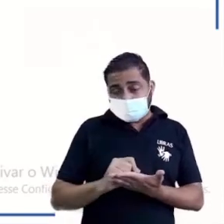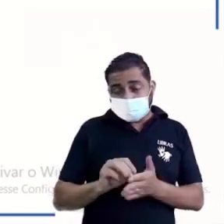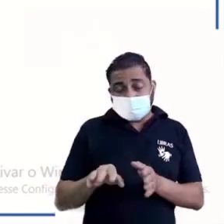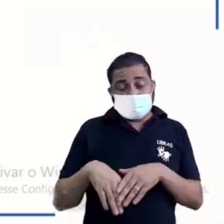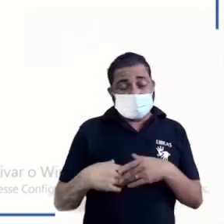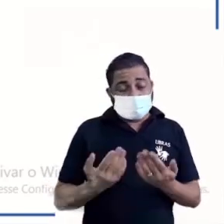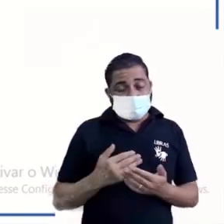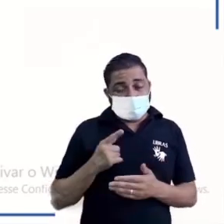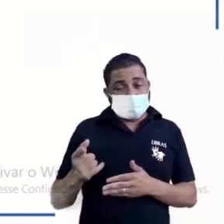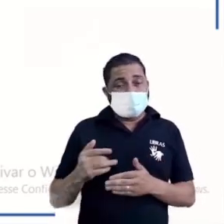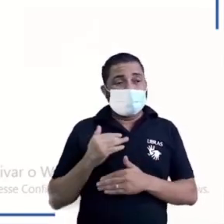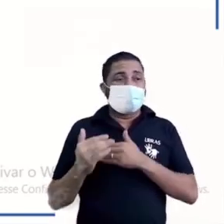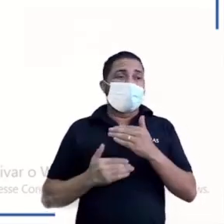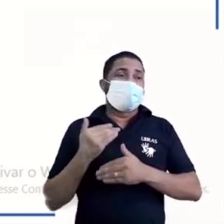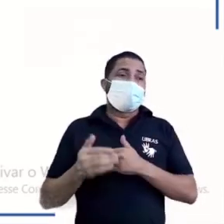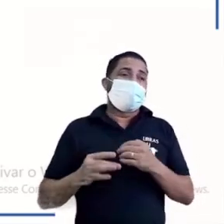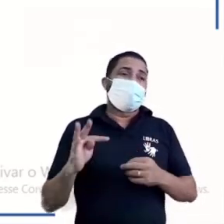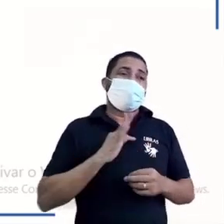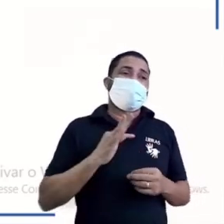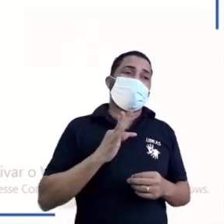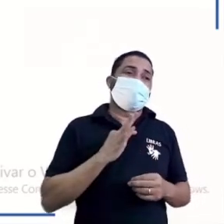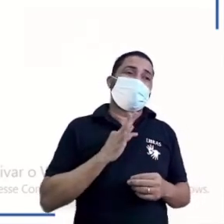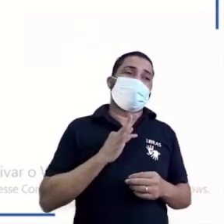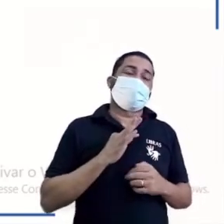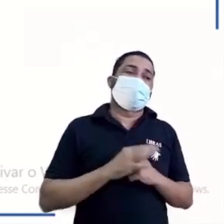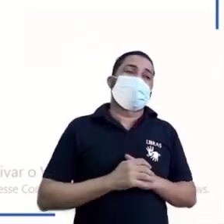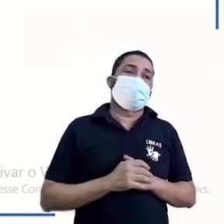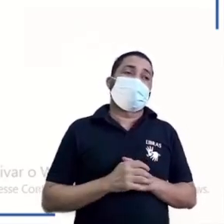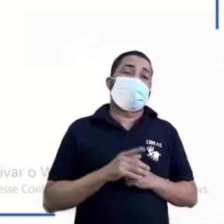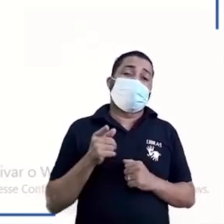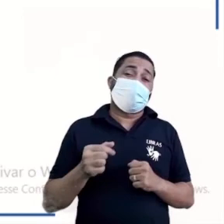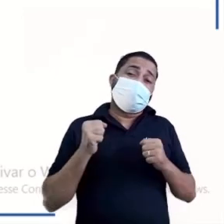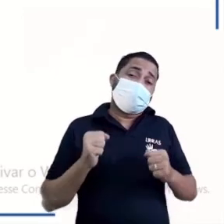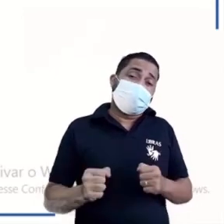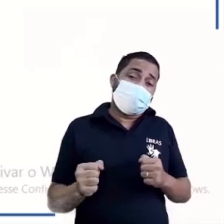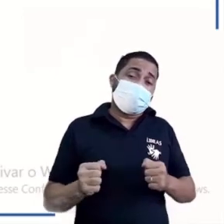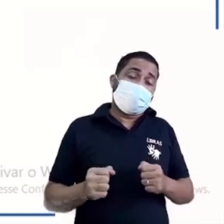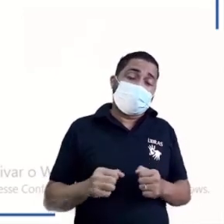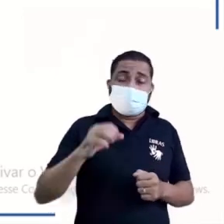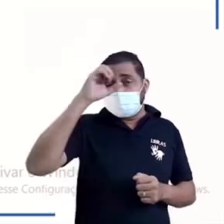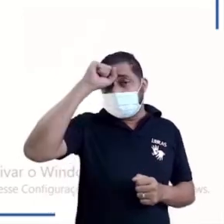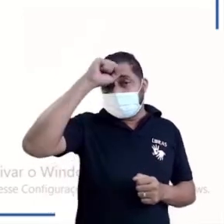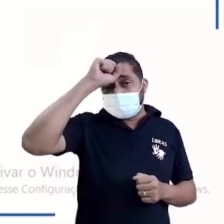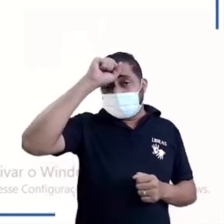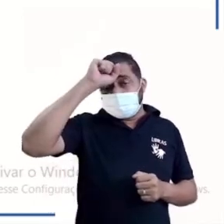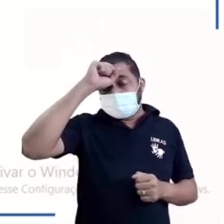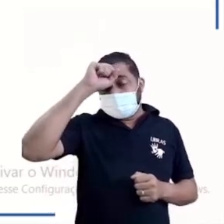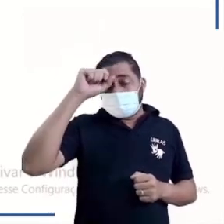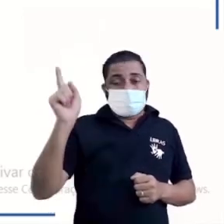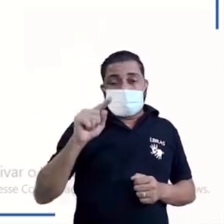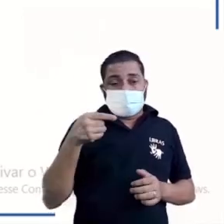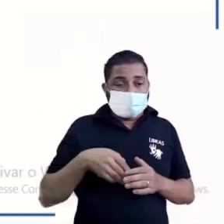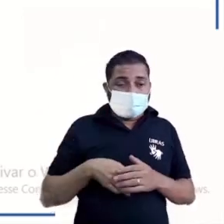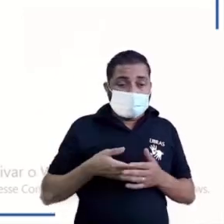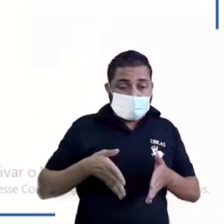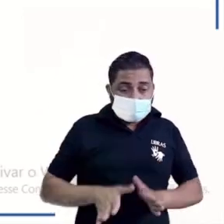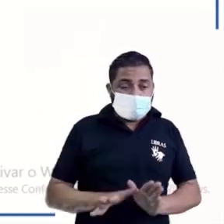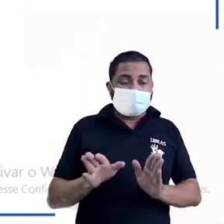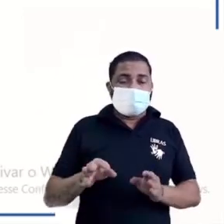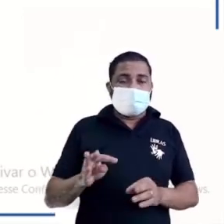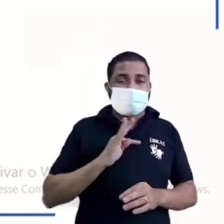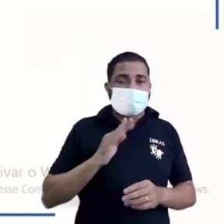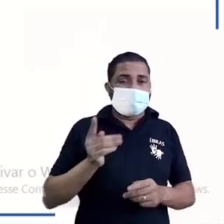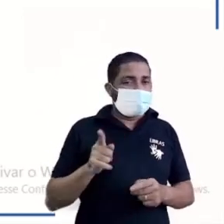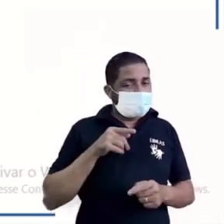questão de desenvolvimento, de técnica, né? Você pode aprender isso não é uma coisa que você nasce com esse tipo de técnica, você